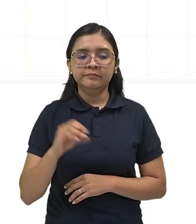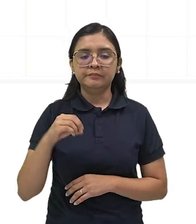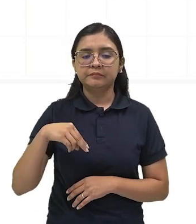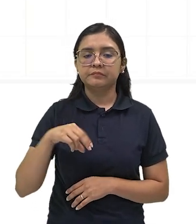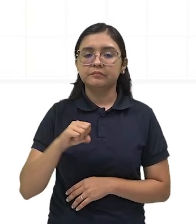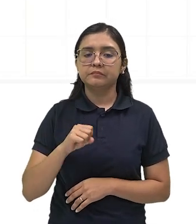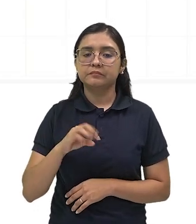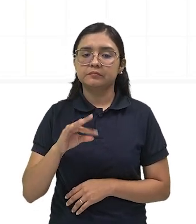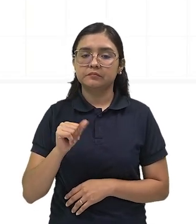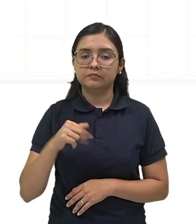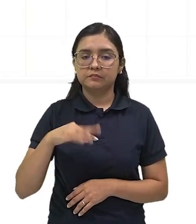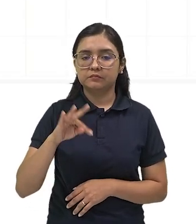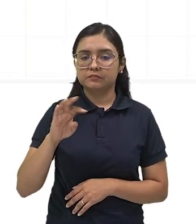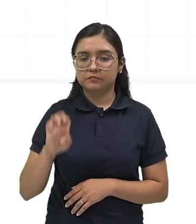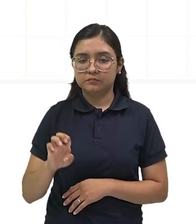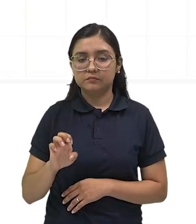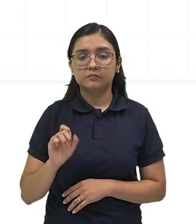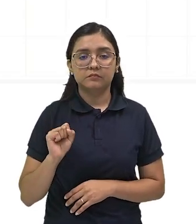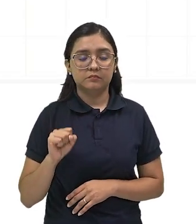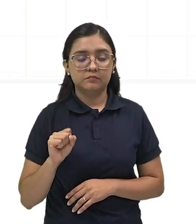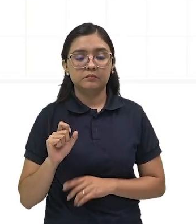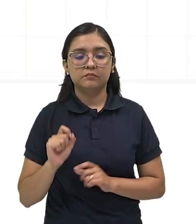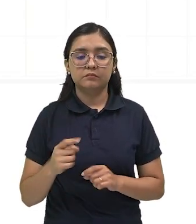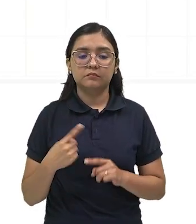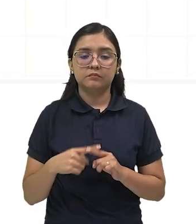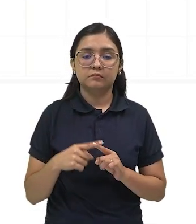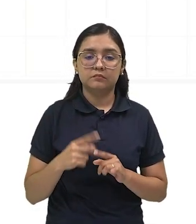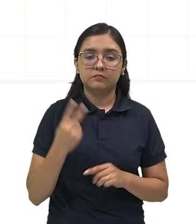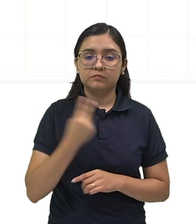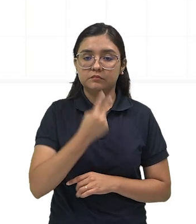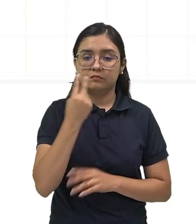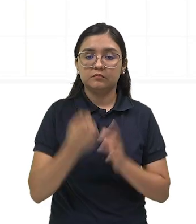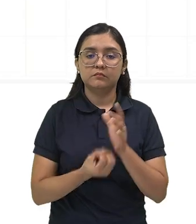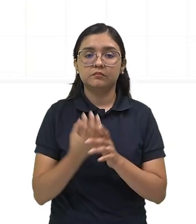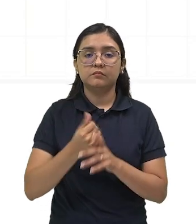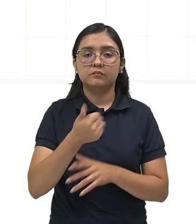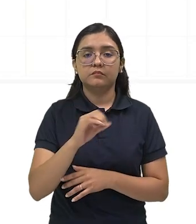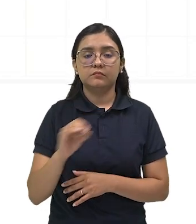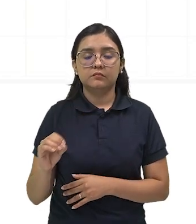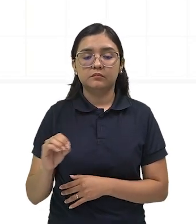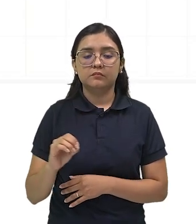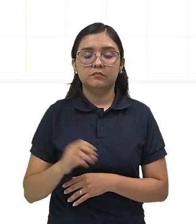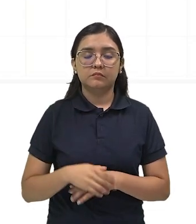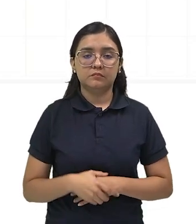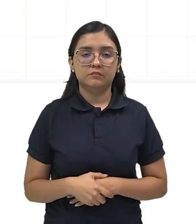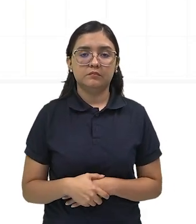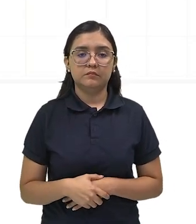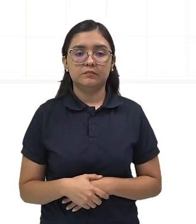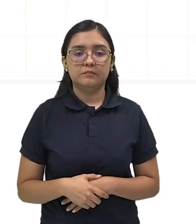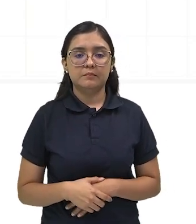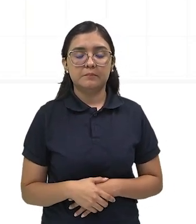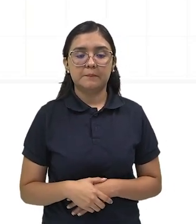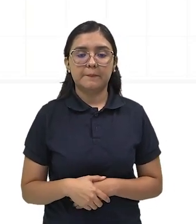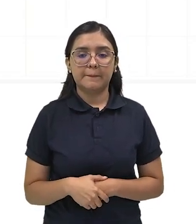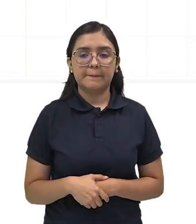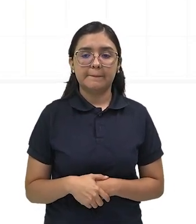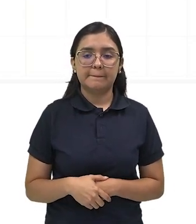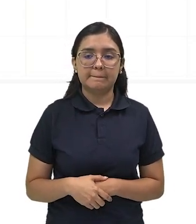está dizendo que a cada 2 horas é produzido 100. Essa aí nós vamos considerar que tenha que ser essa